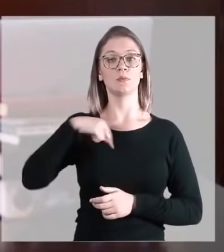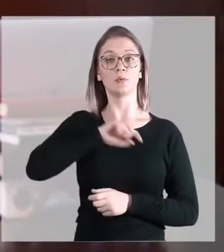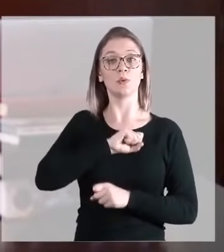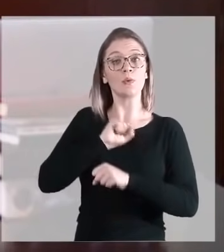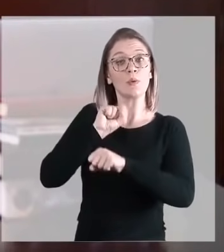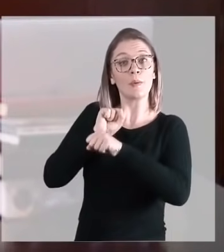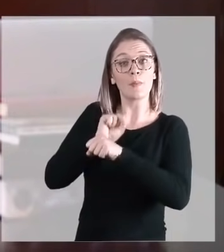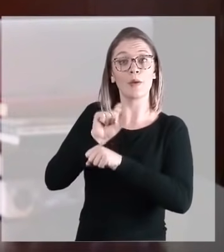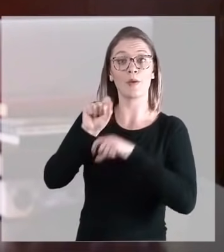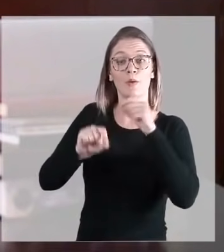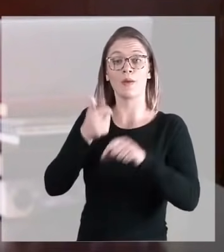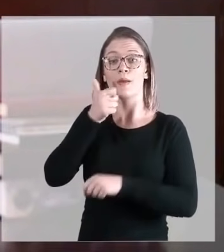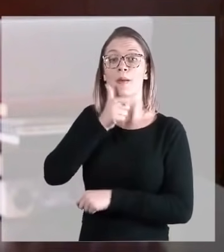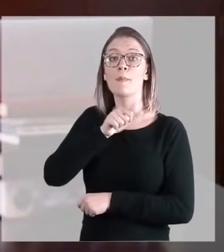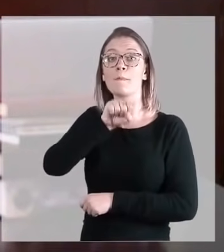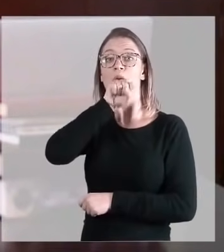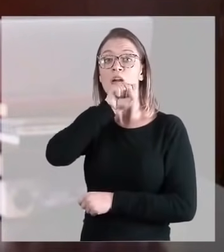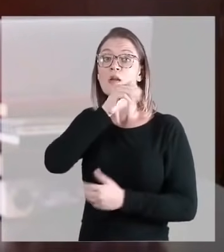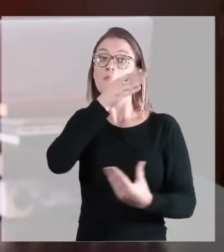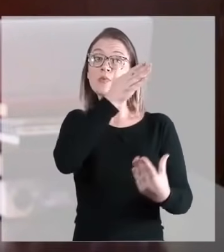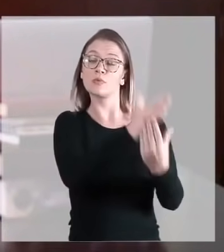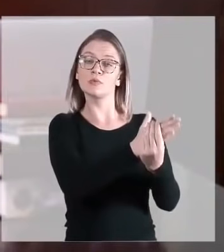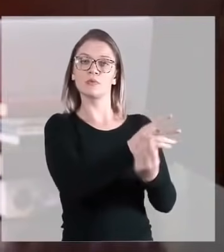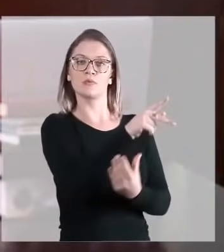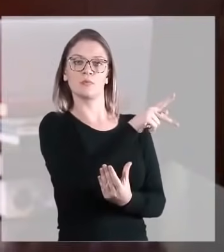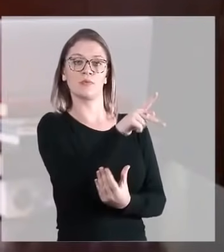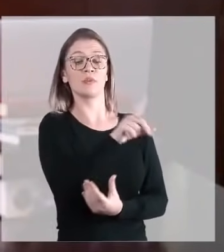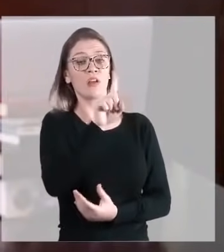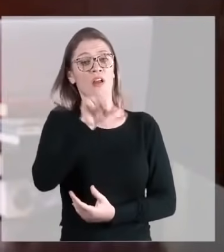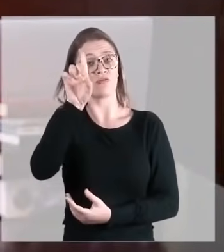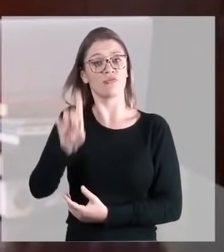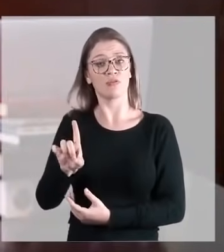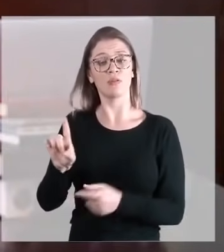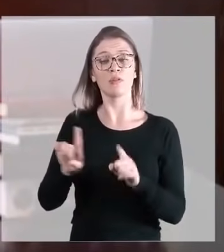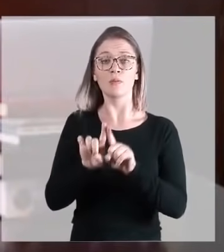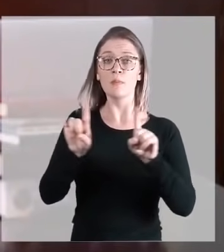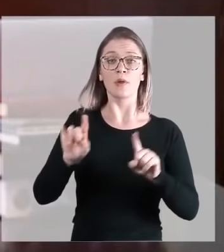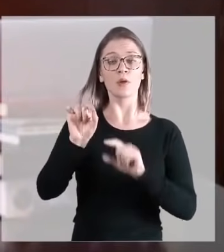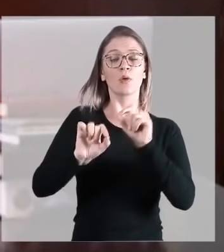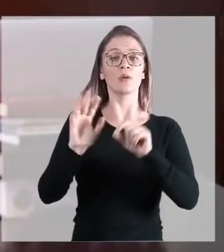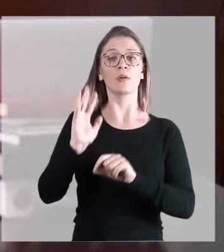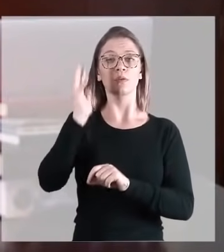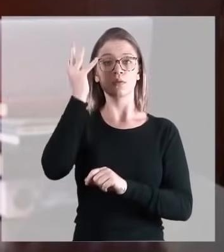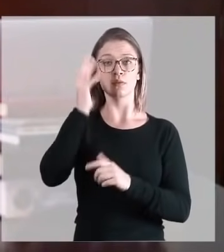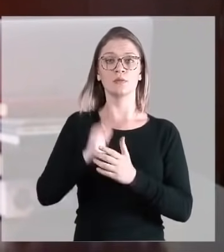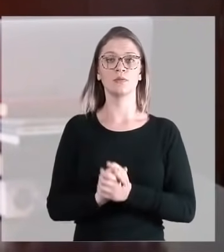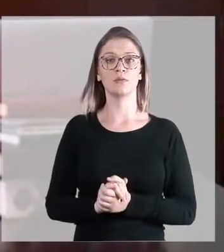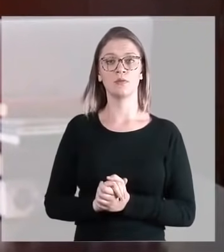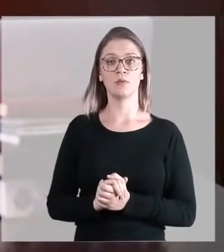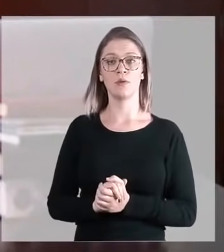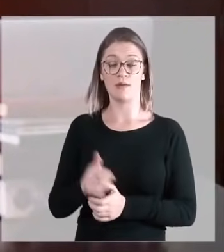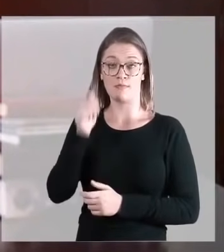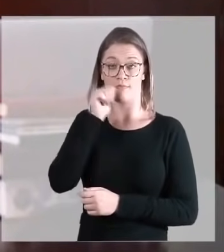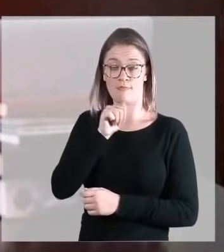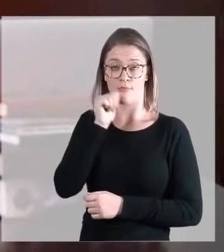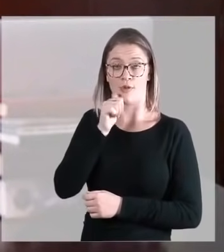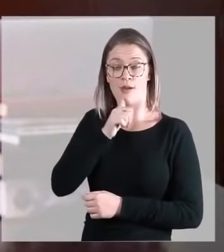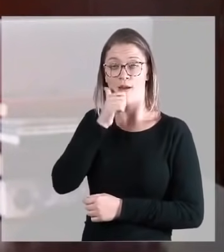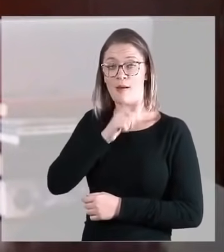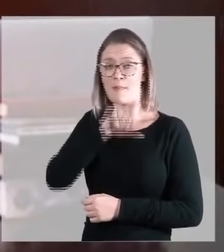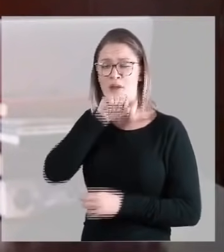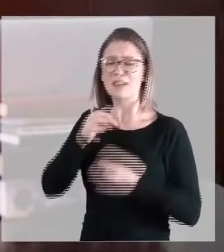mãe processe a professora. Seria até de direito. Mas o que aconteceu nesse caso foi que a dona Rosana, uma mulher